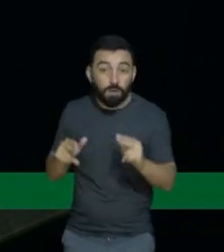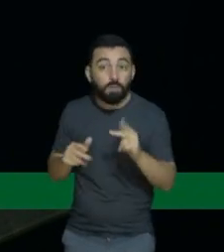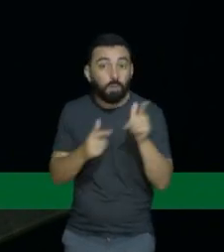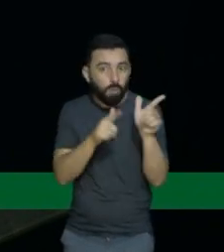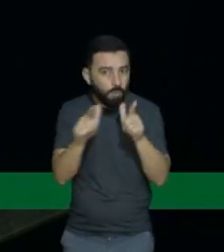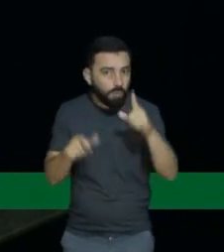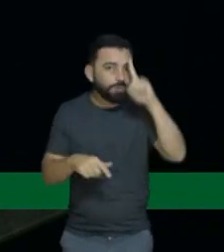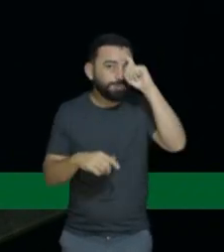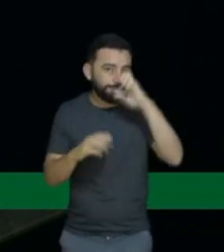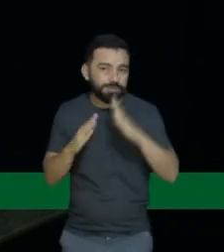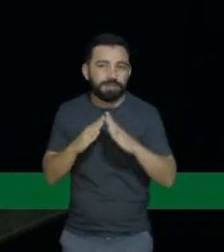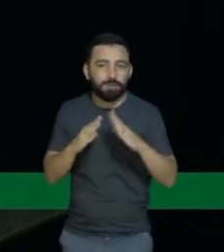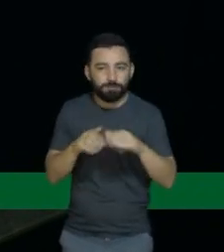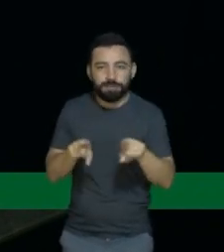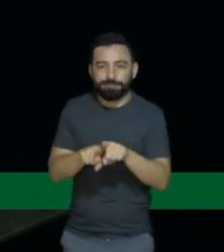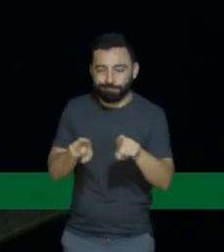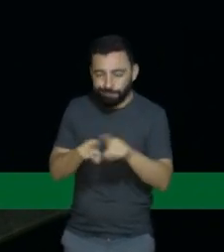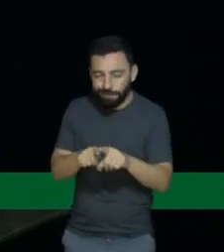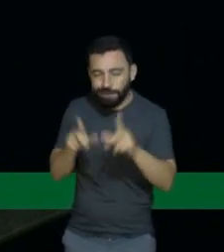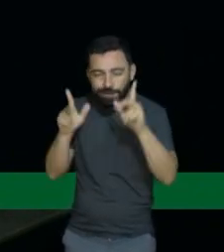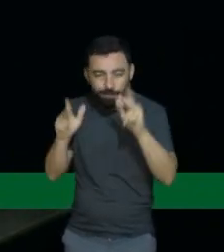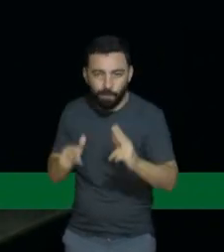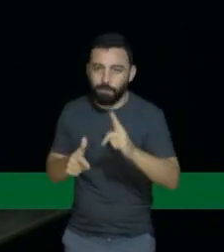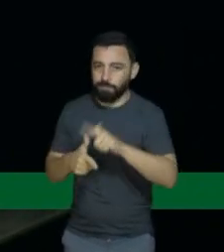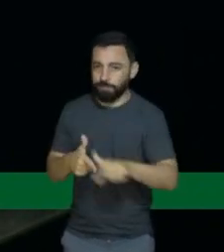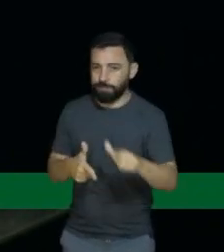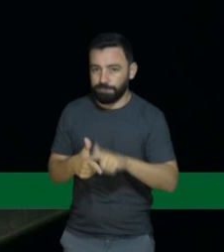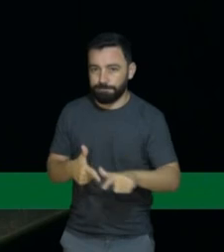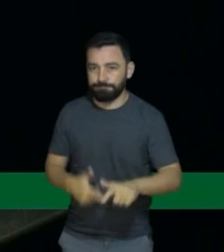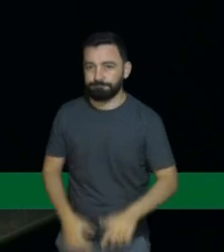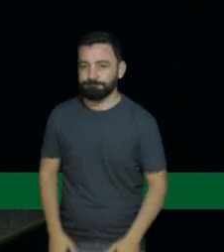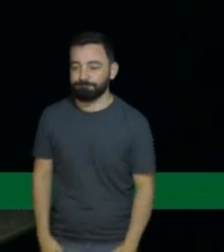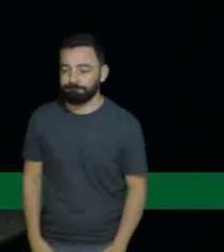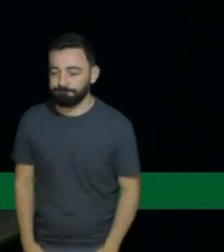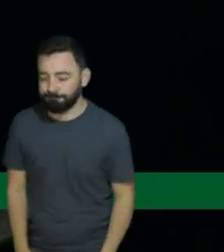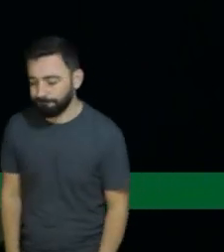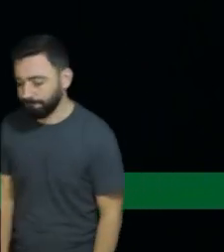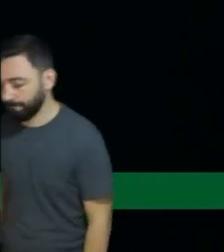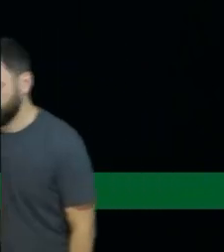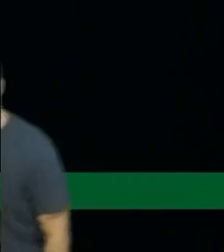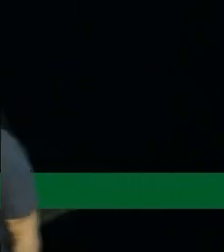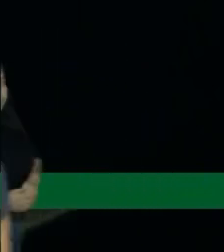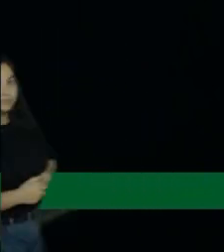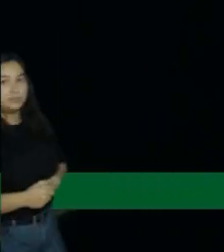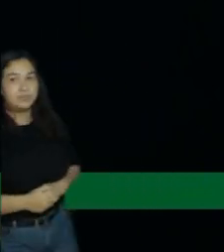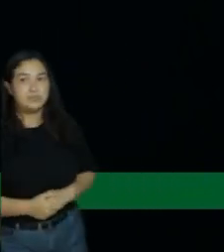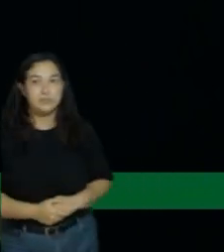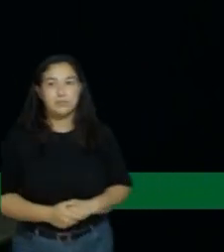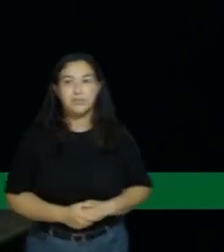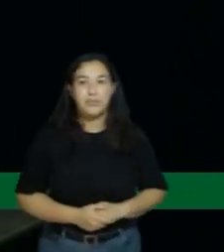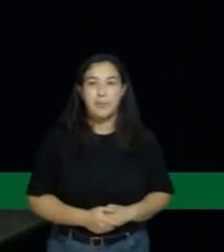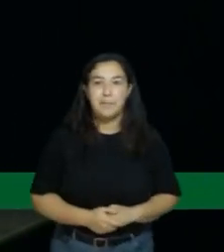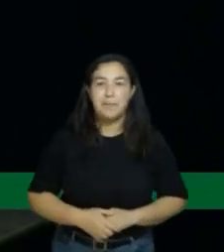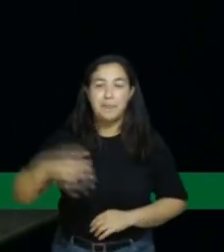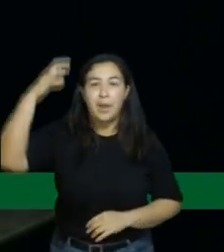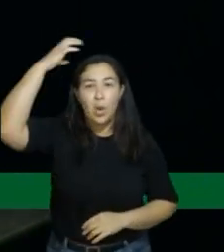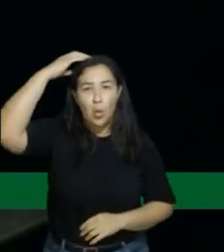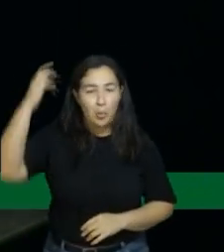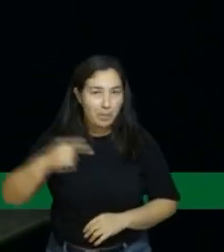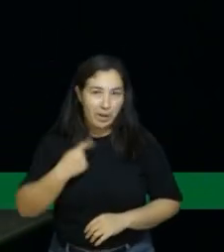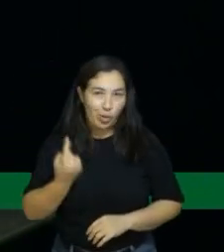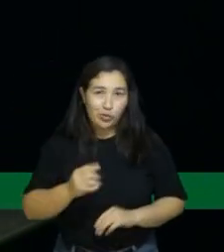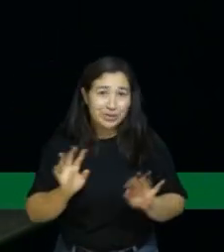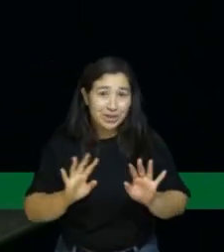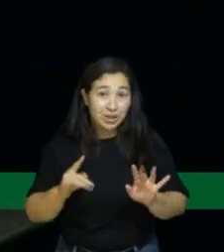hospitais que passaram por esse mesmo problema que não foi culpa nossa Nós demos entrada em tempo hábil e